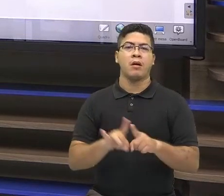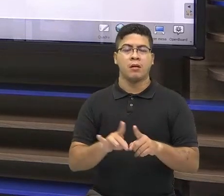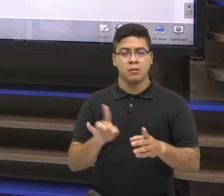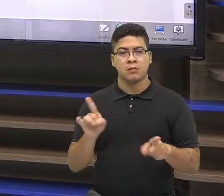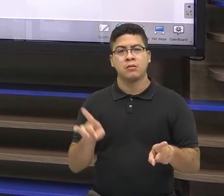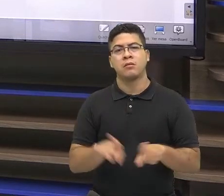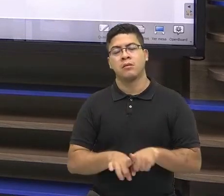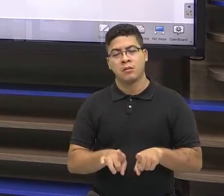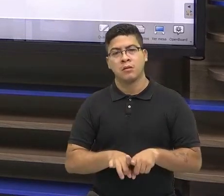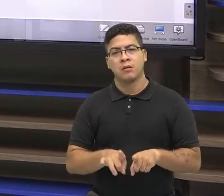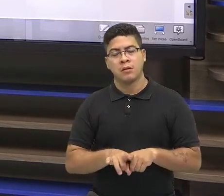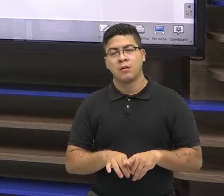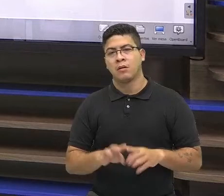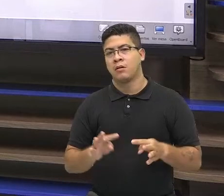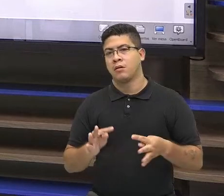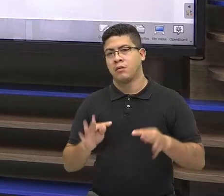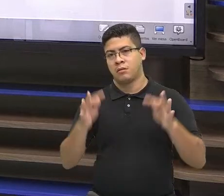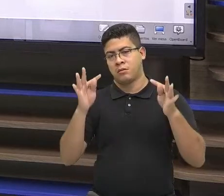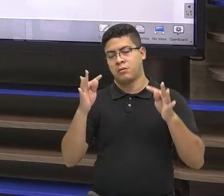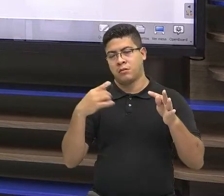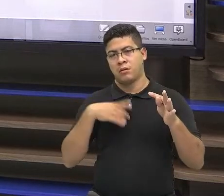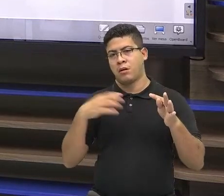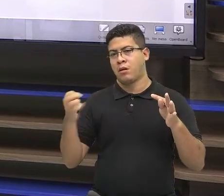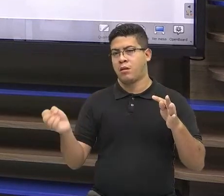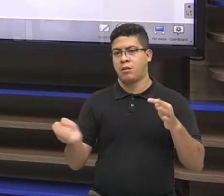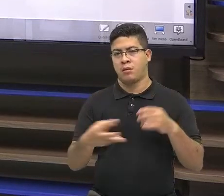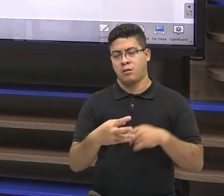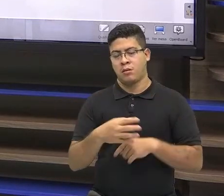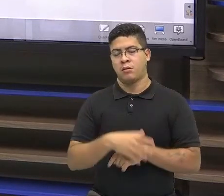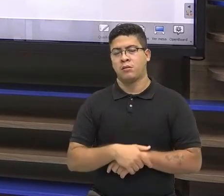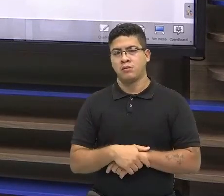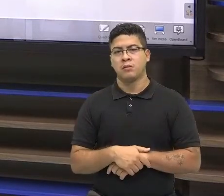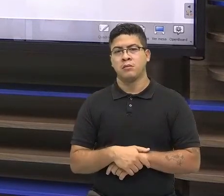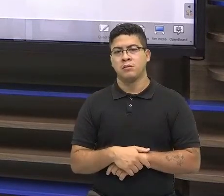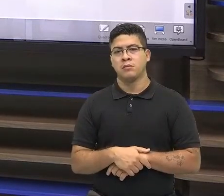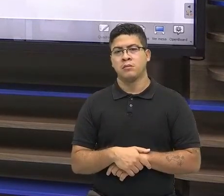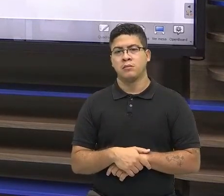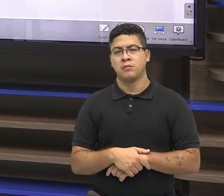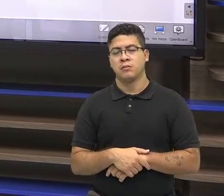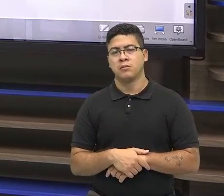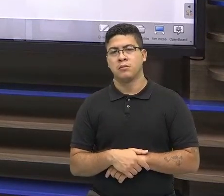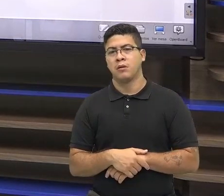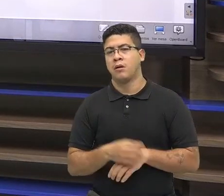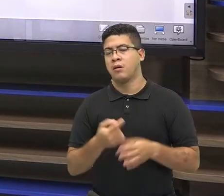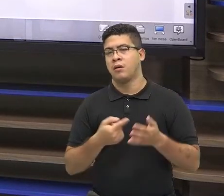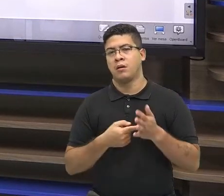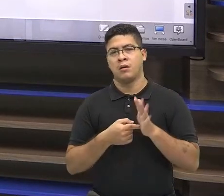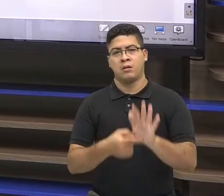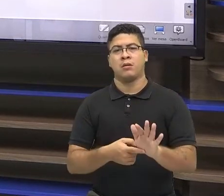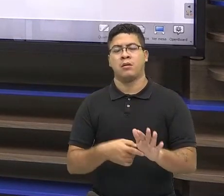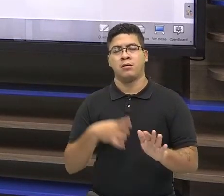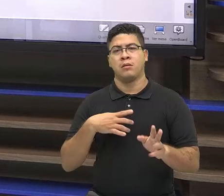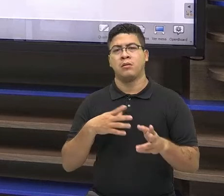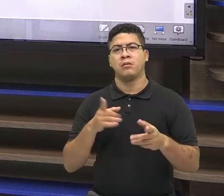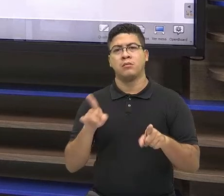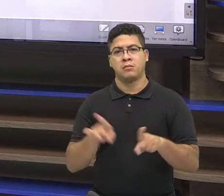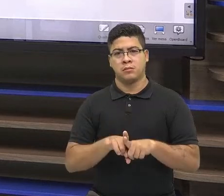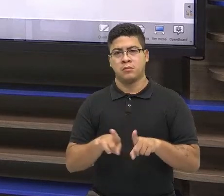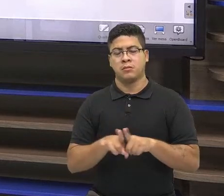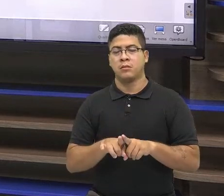as tecnologias novas, as que aparecem recentemente, que são mais caras lá também.